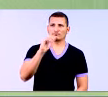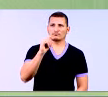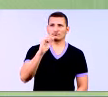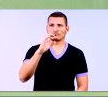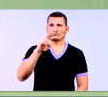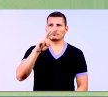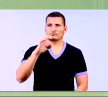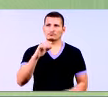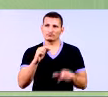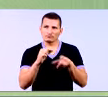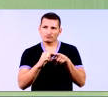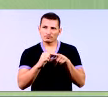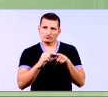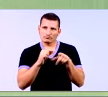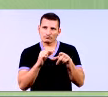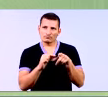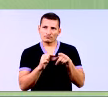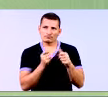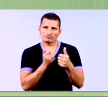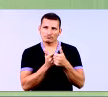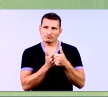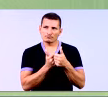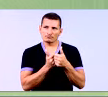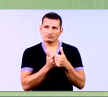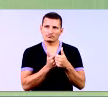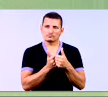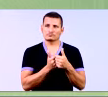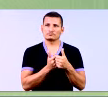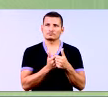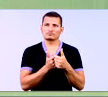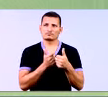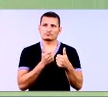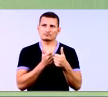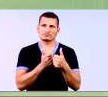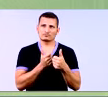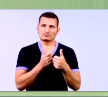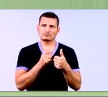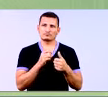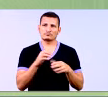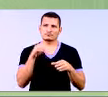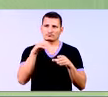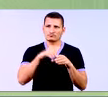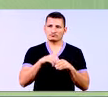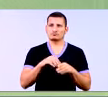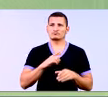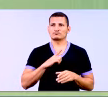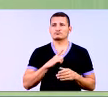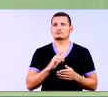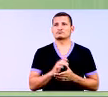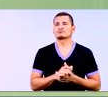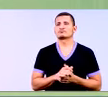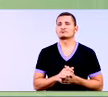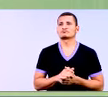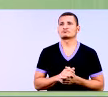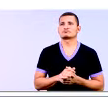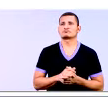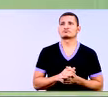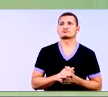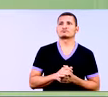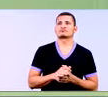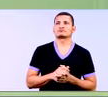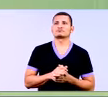ó, próxima dele, tá vendo? Tudo isso, a cache, o registrador está dentro dessa embalagem, mas o processador, o núcleo, está aqui